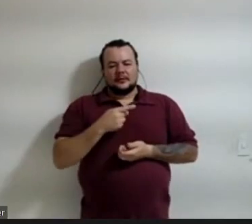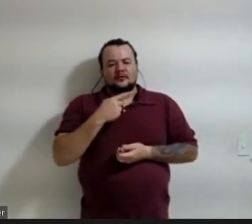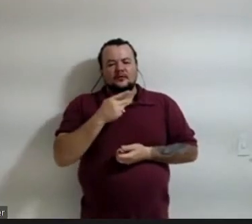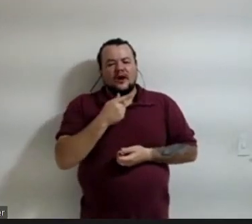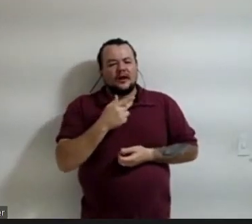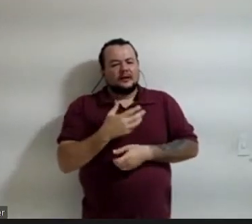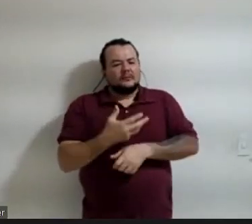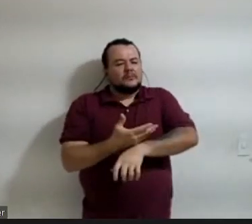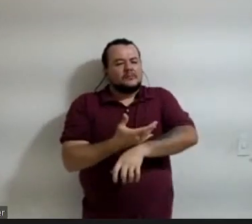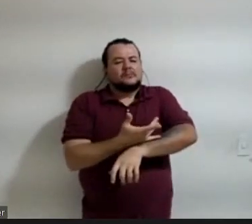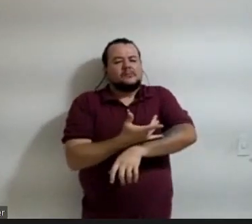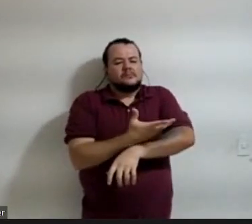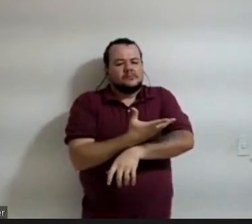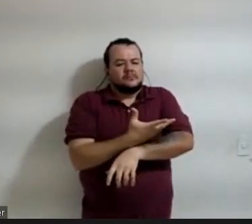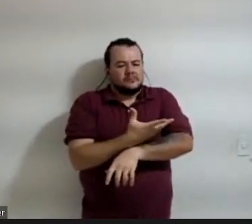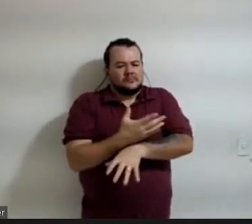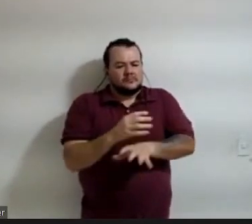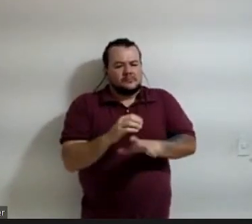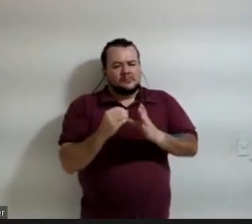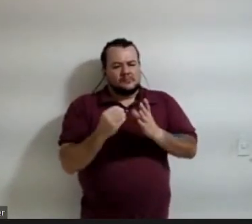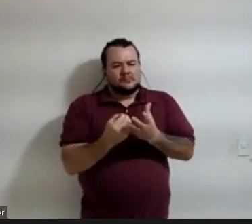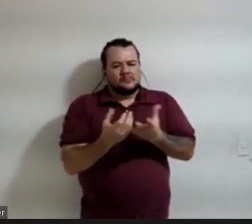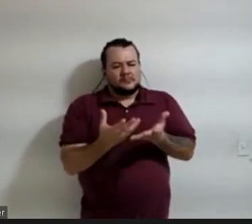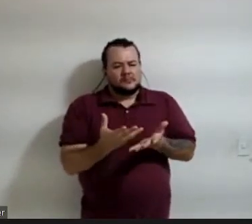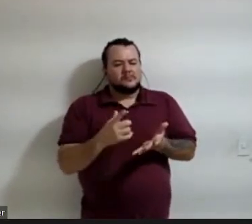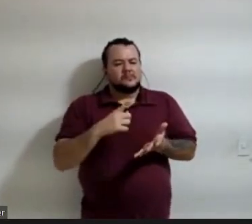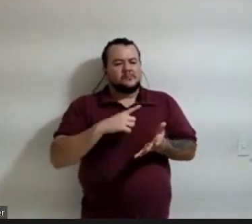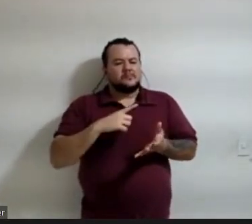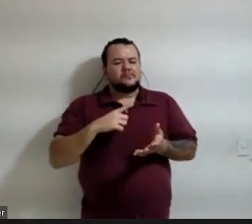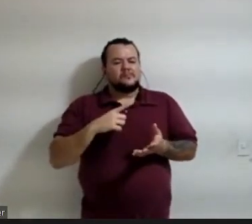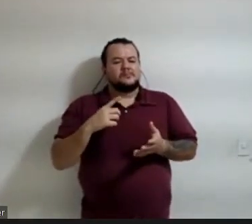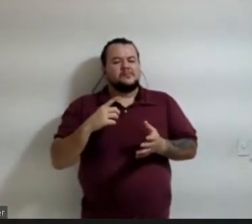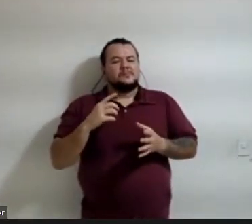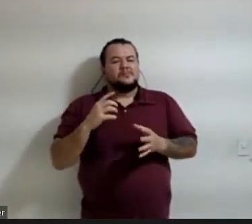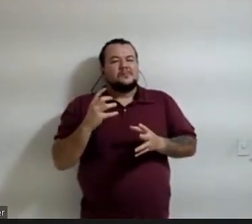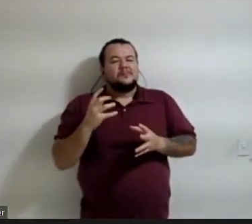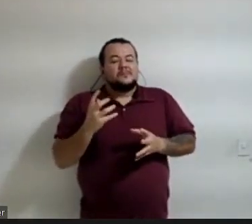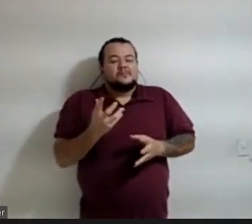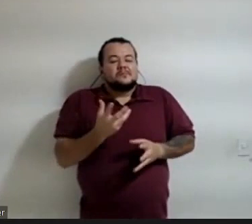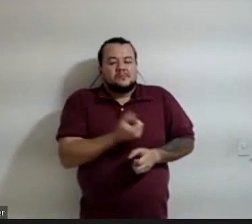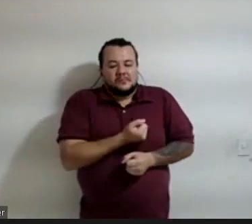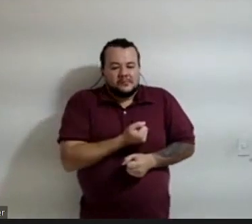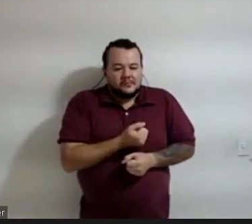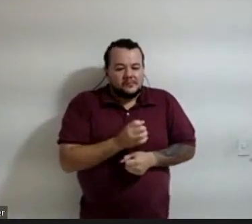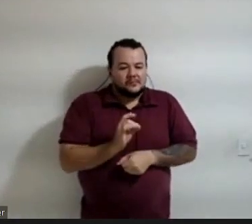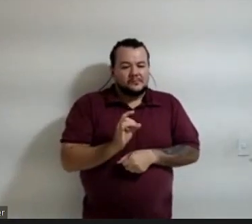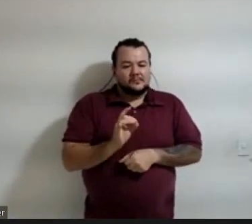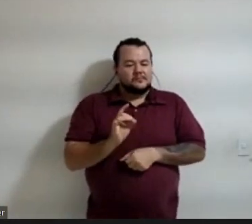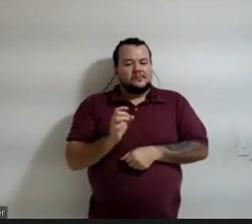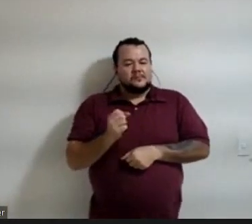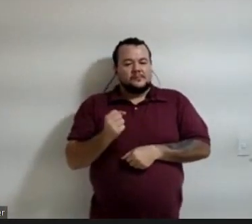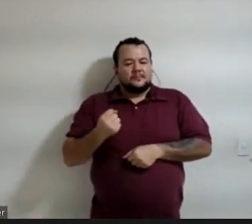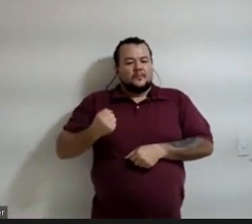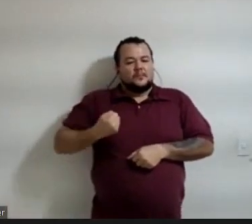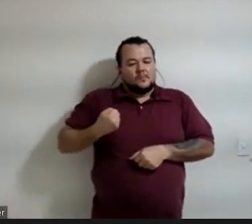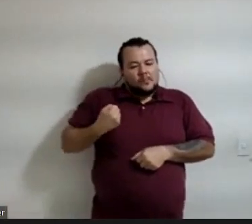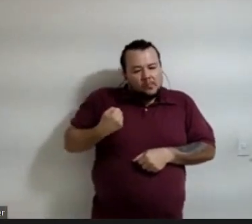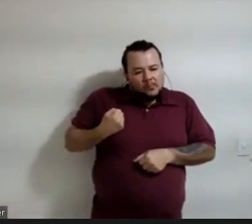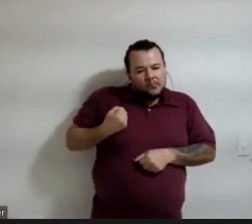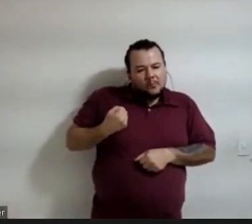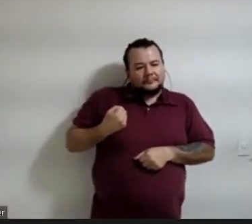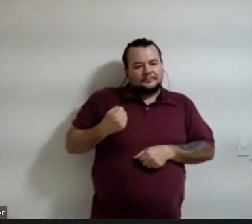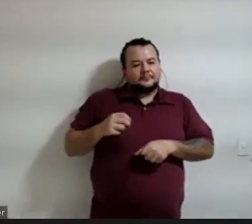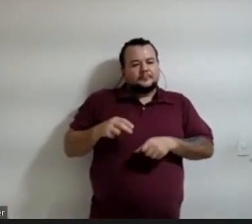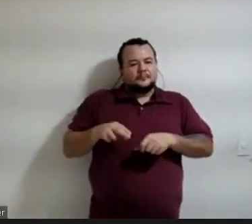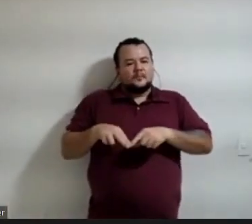evento, que eu acho que deixa registrado para a história não apenas os números, os aspectos, e como você disse, esse retrato